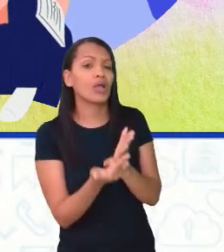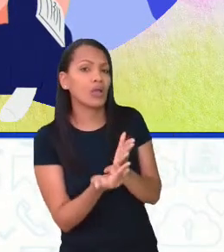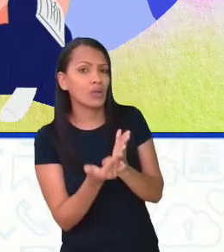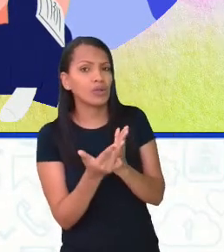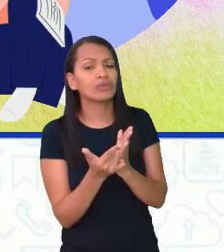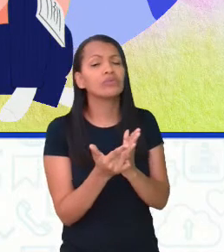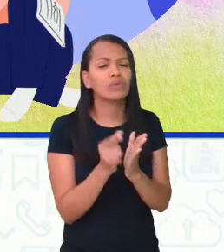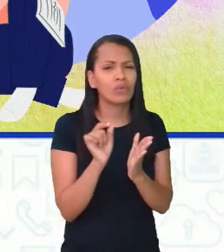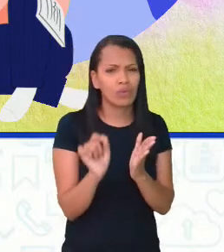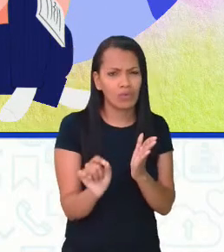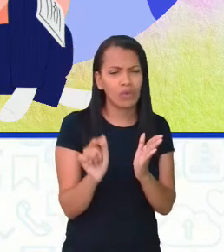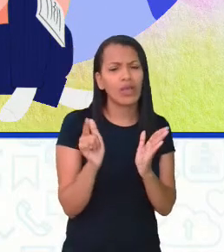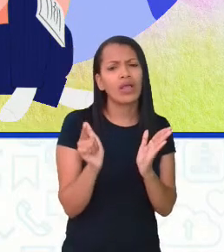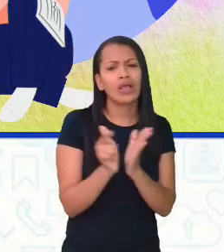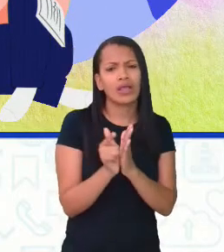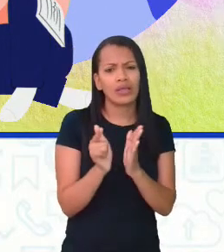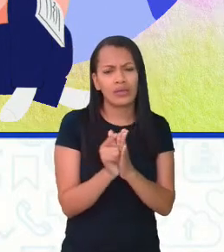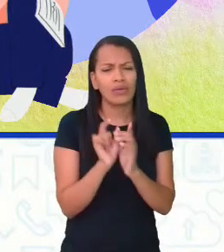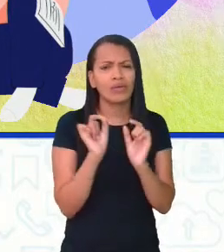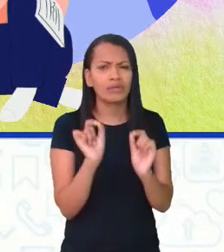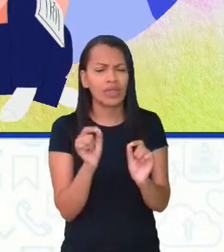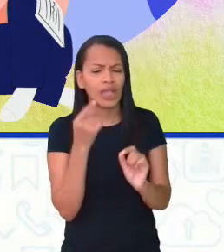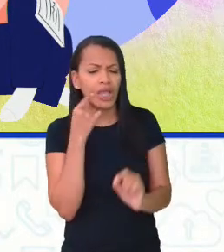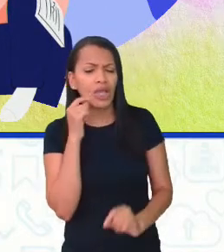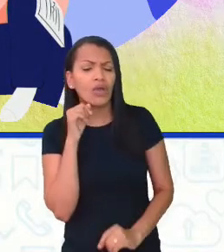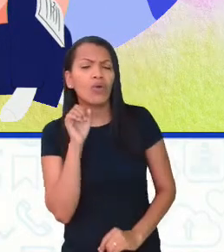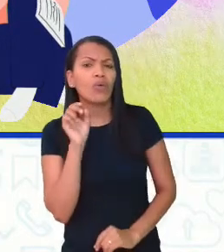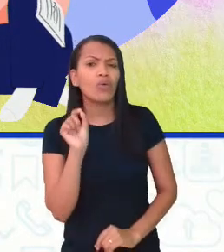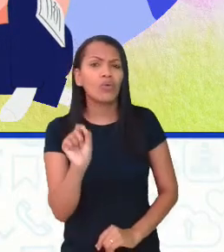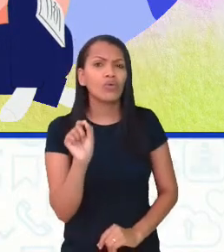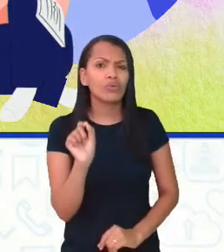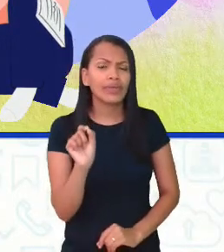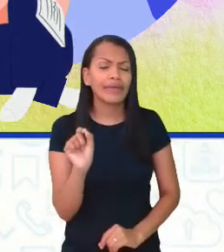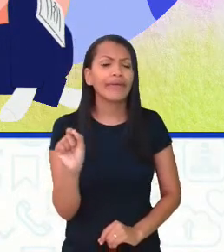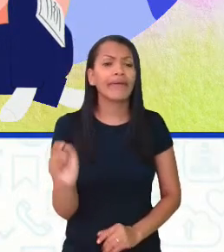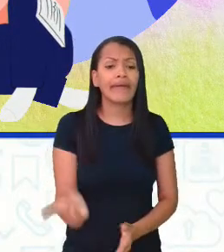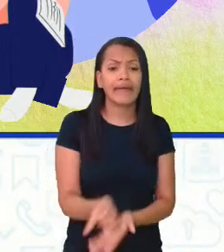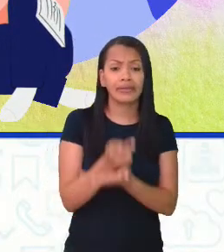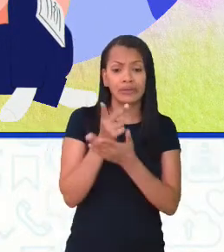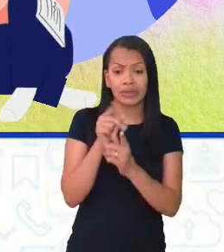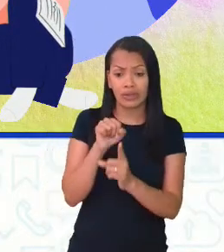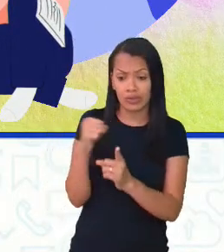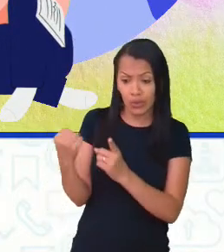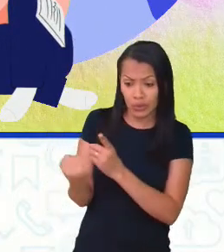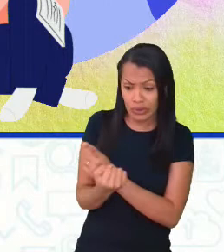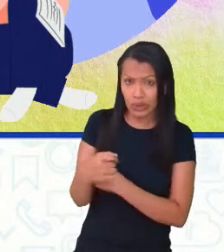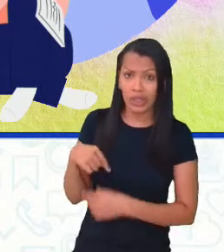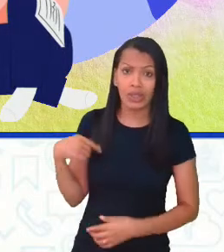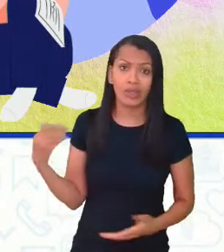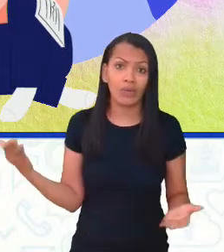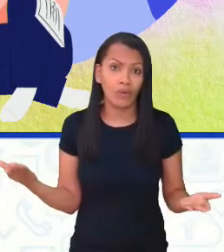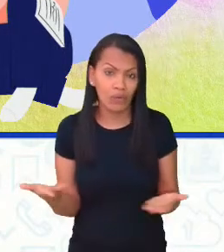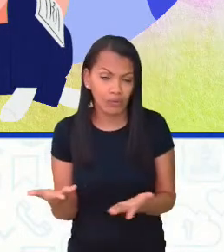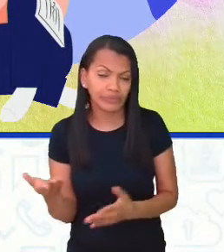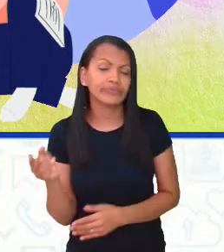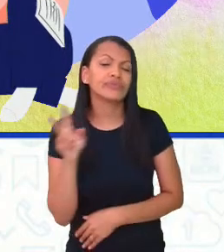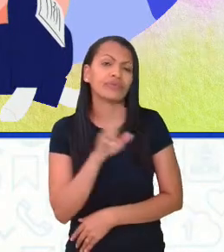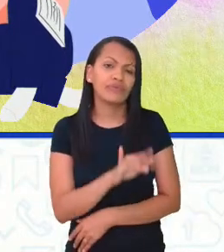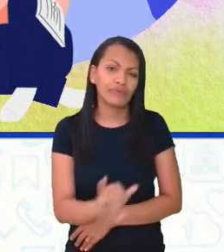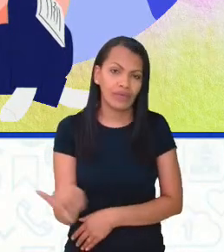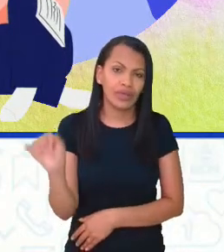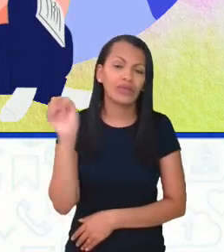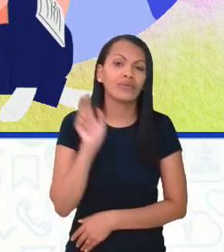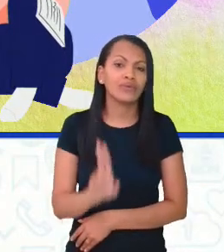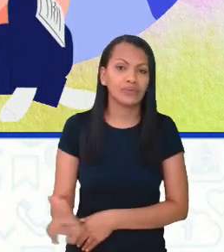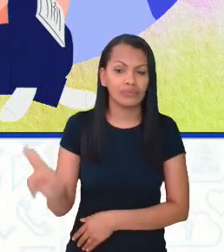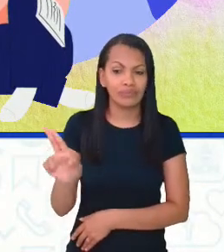ser um pouquinho mais crítica sobre o que está acontecendo na nossa sociedade nos dias de hoje. Então, ela vai usar, sim, argumentos